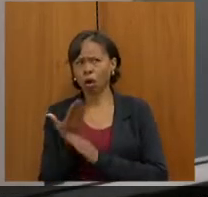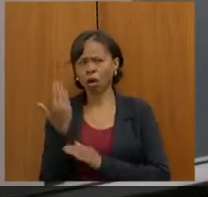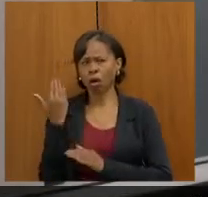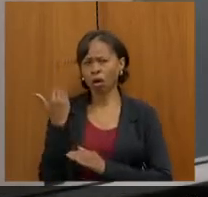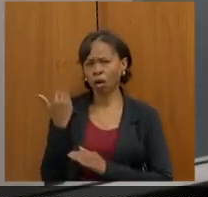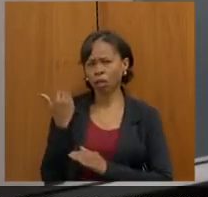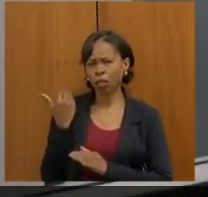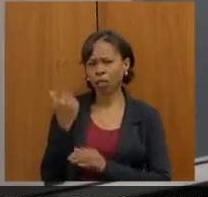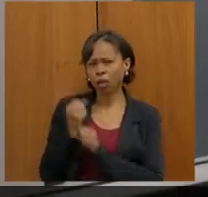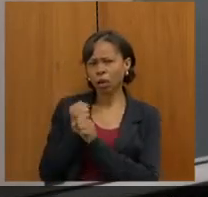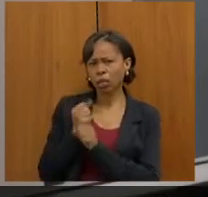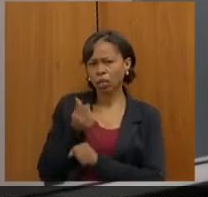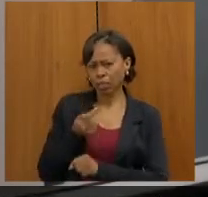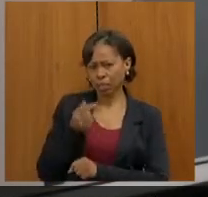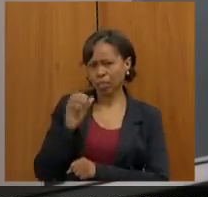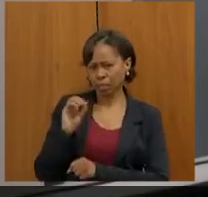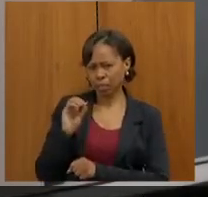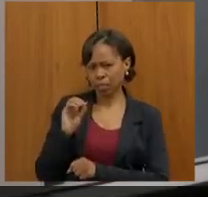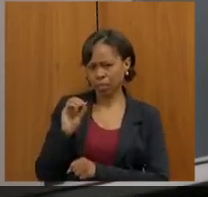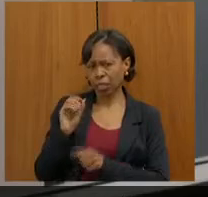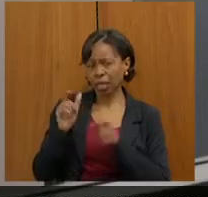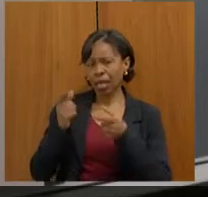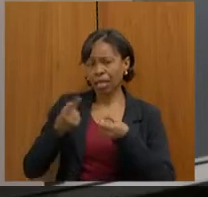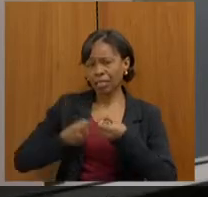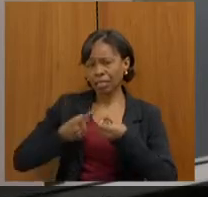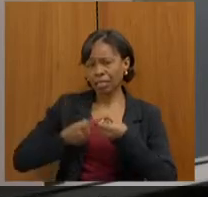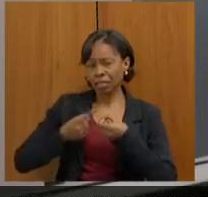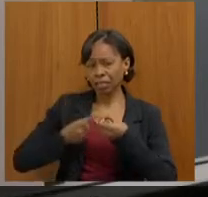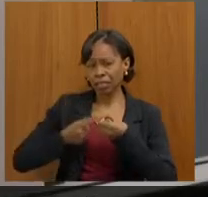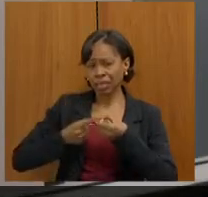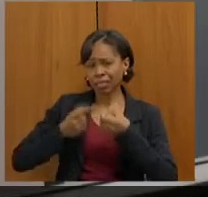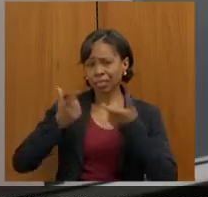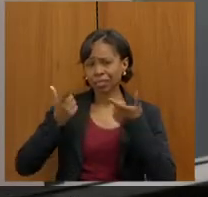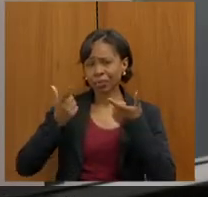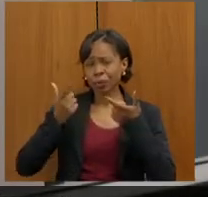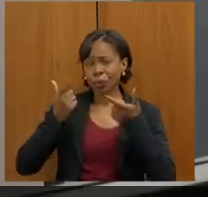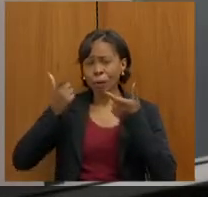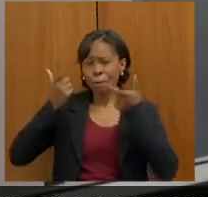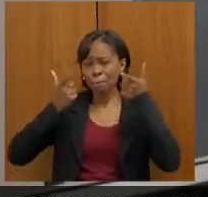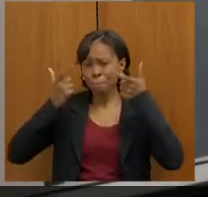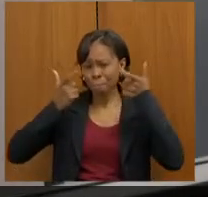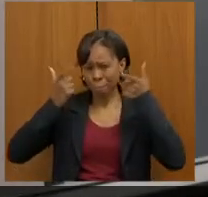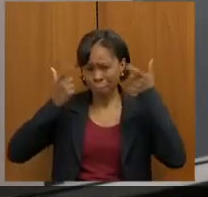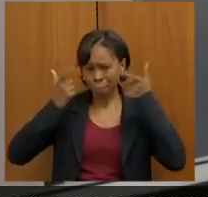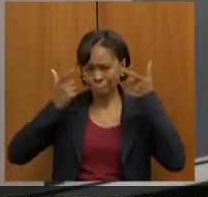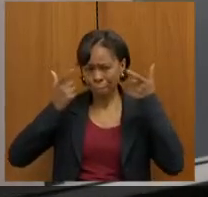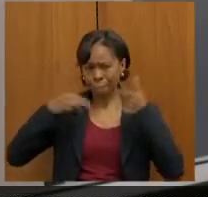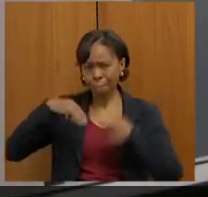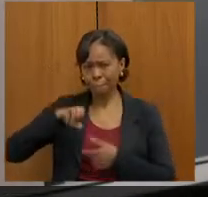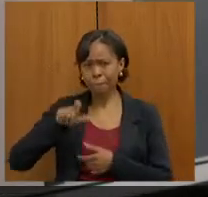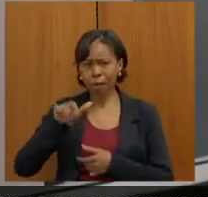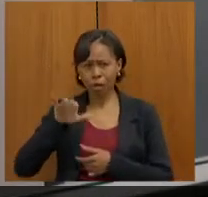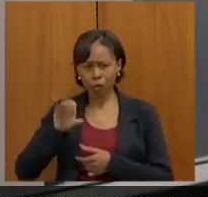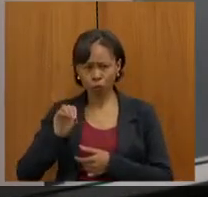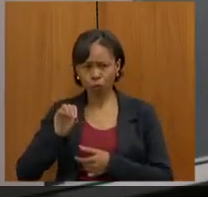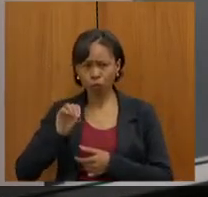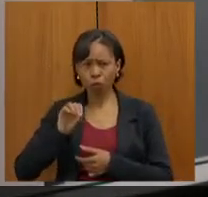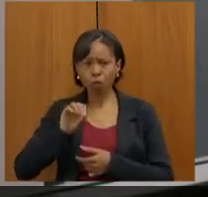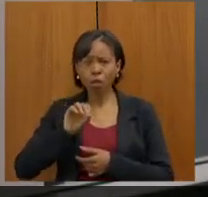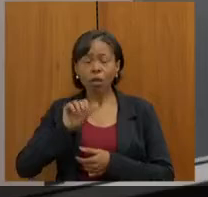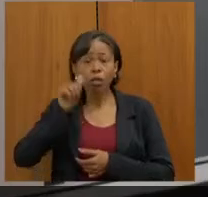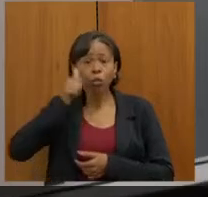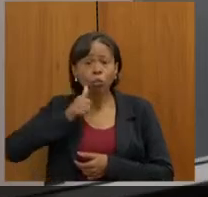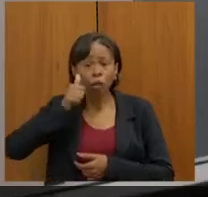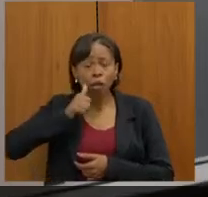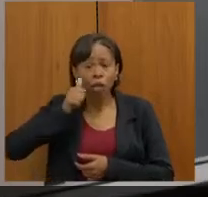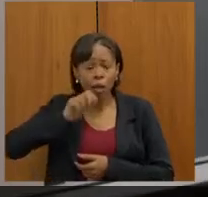estavam corpos de mulheres assassinadas estavam aparecendo nas ruas e o que chamou a atenção nesses